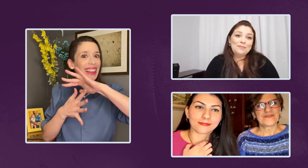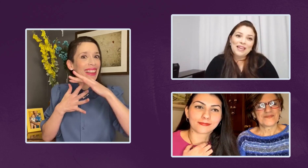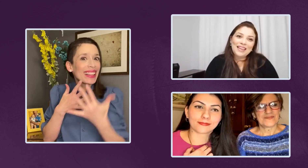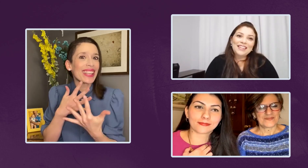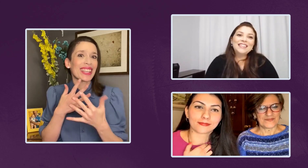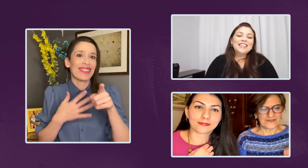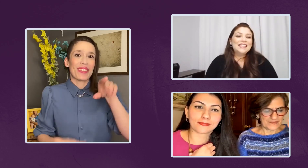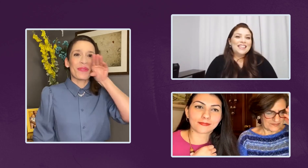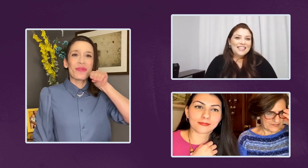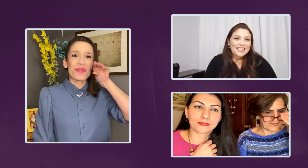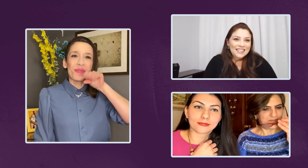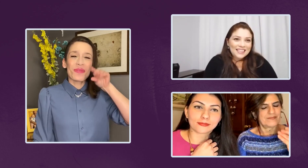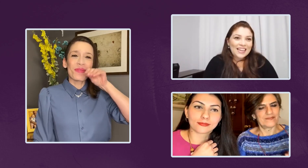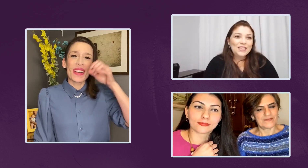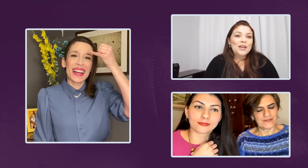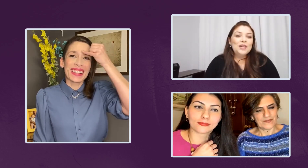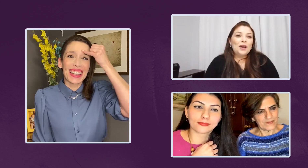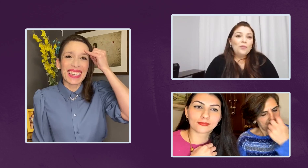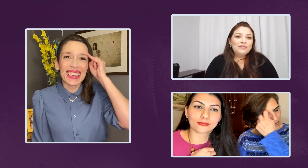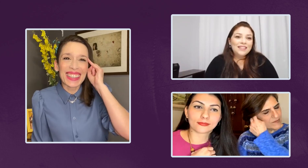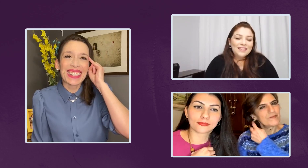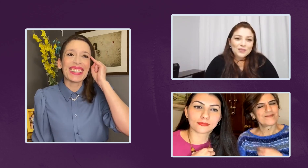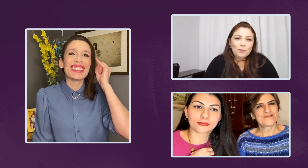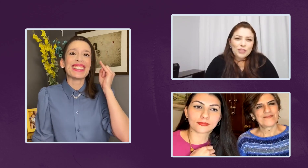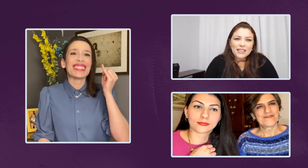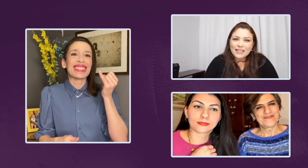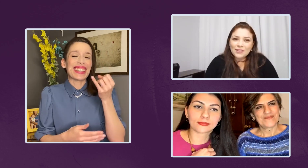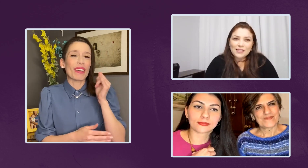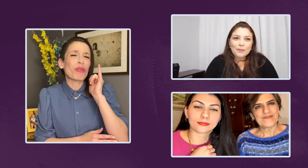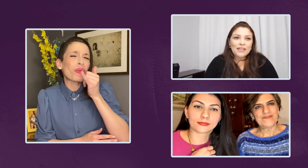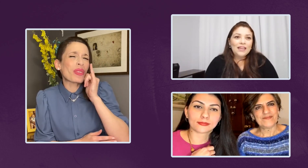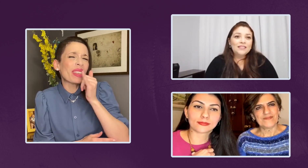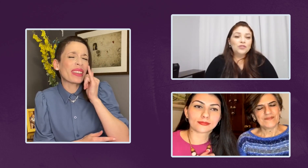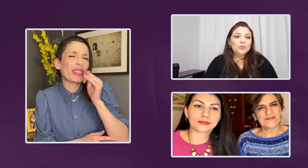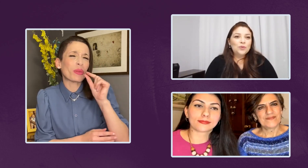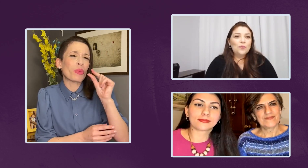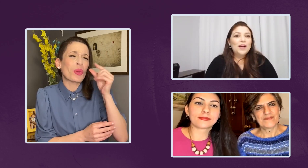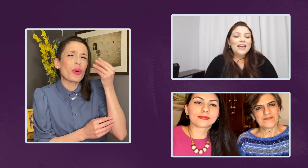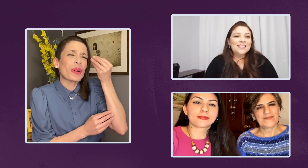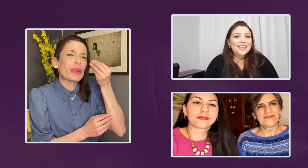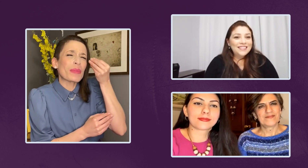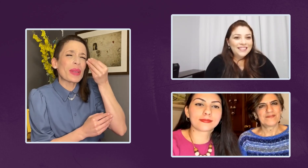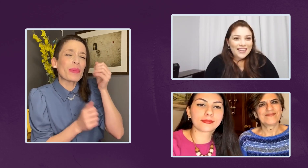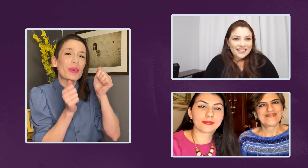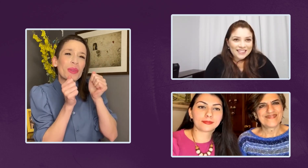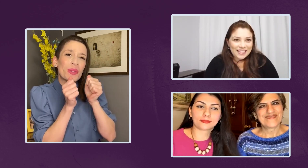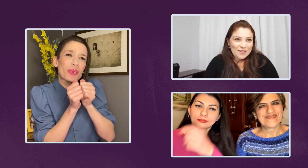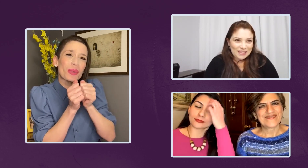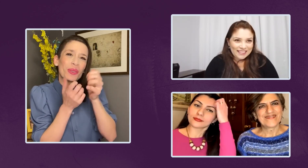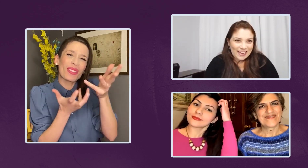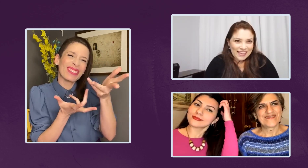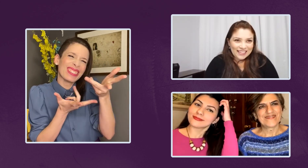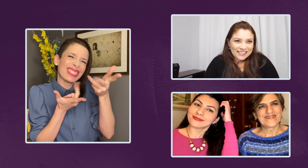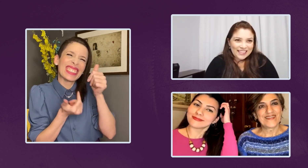da Isabela, que está aqui, né, que está contando um pouquinho da experiência, junto com essa lindeza que